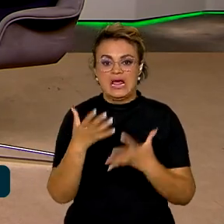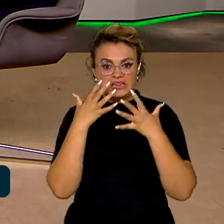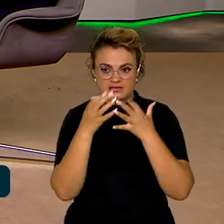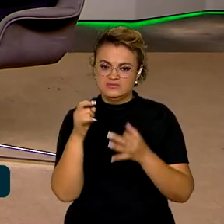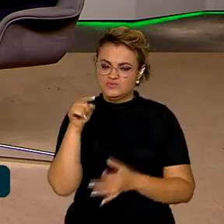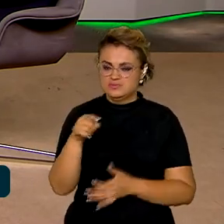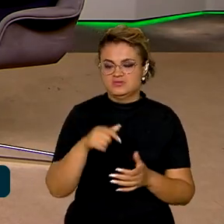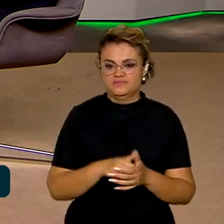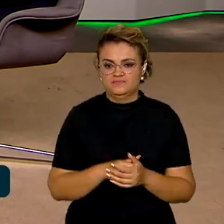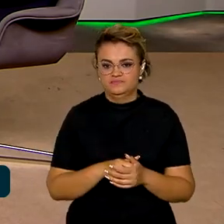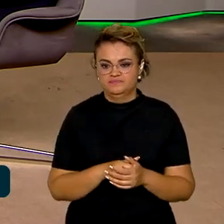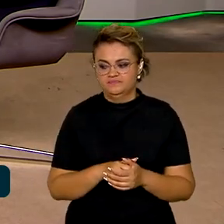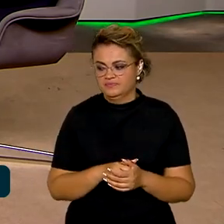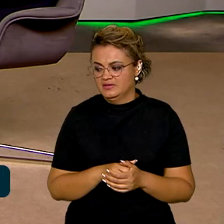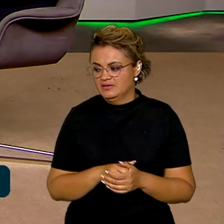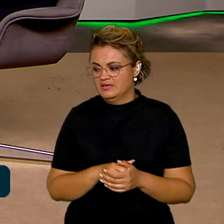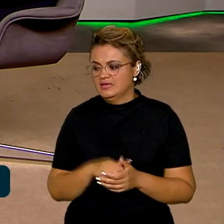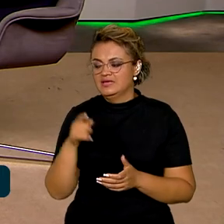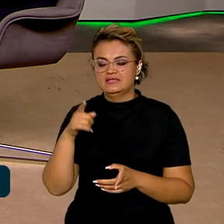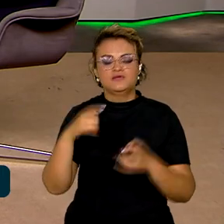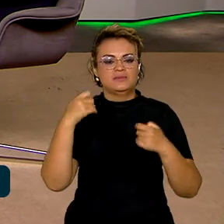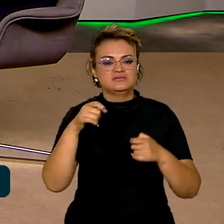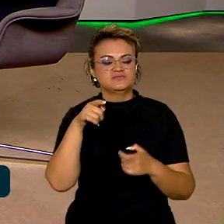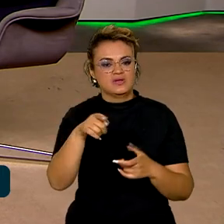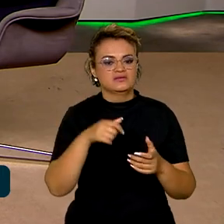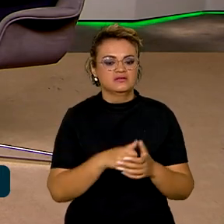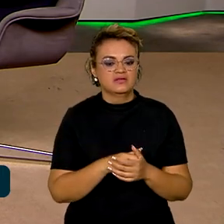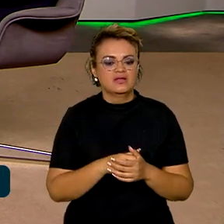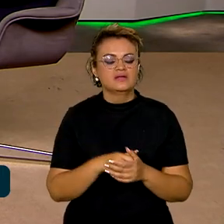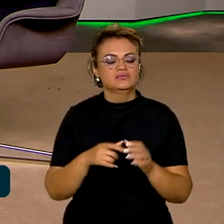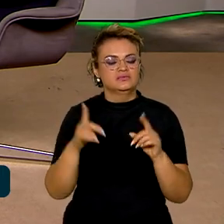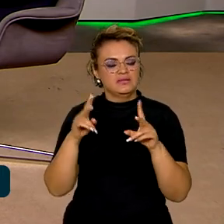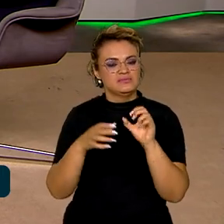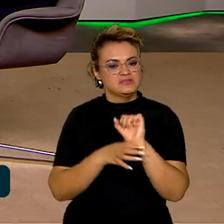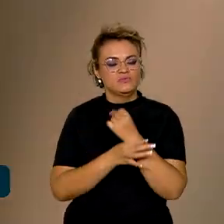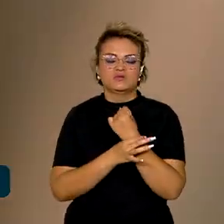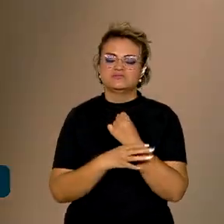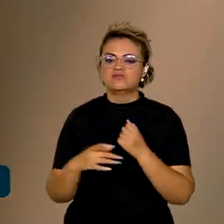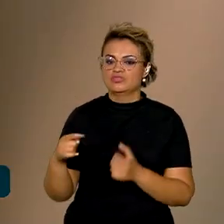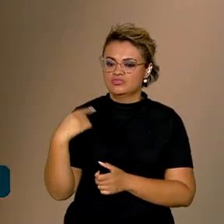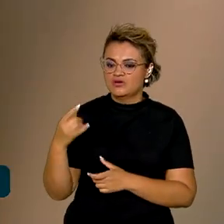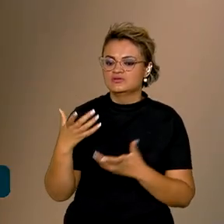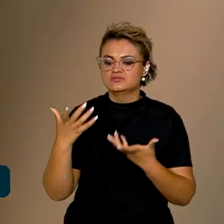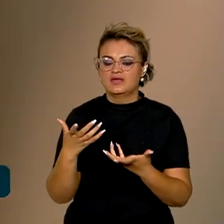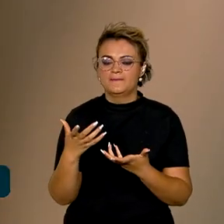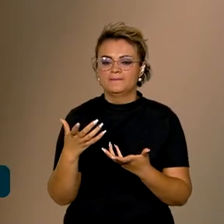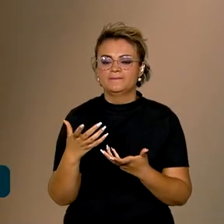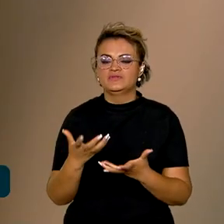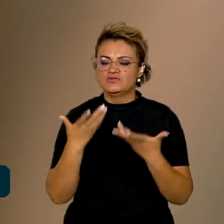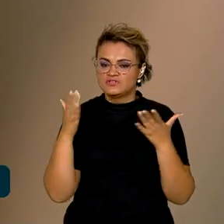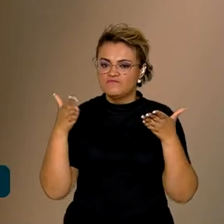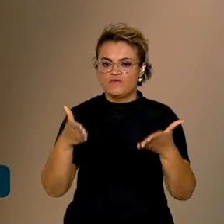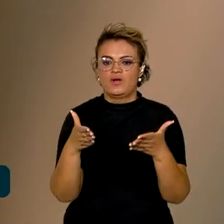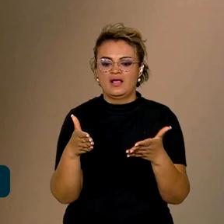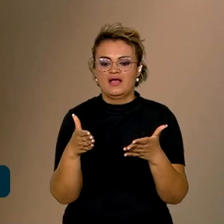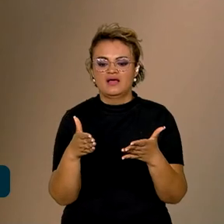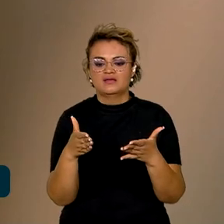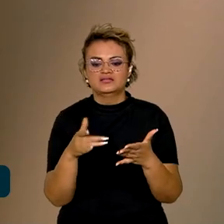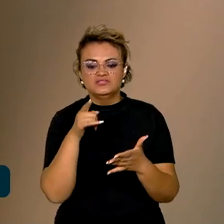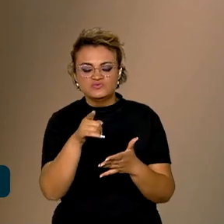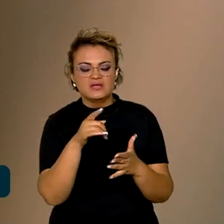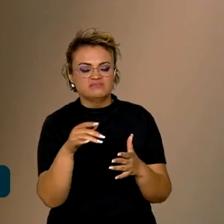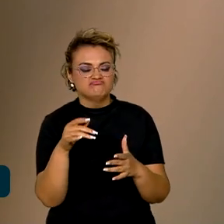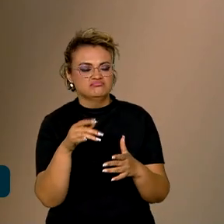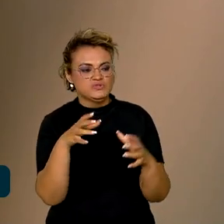atender, né? E essa a demanda por segurança, todos queremos focar no desmantelamento